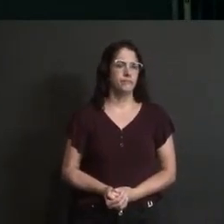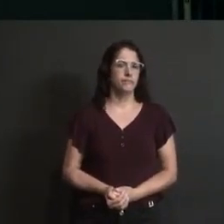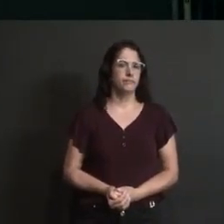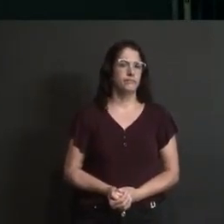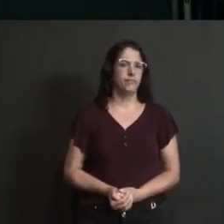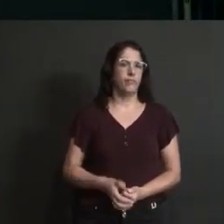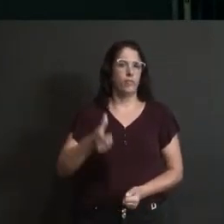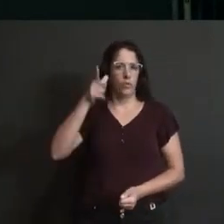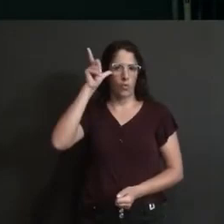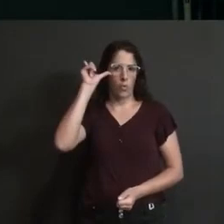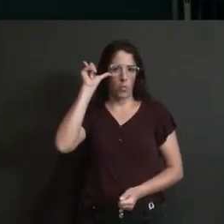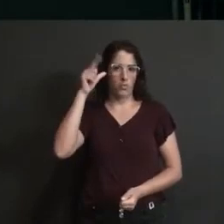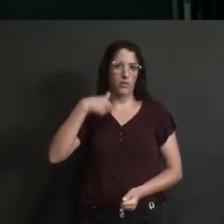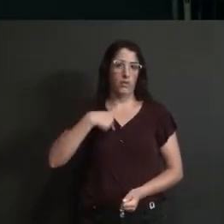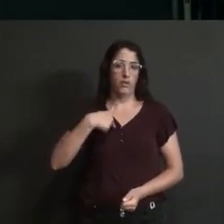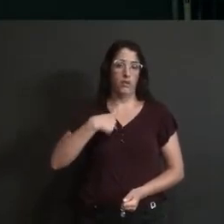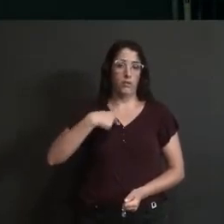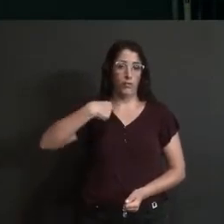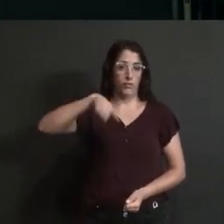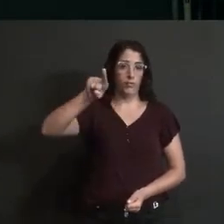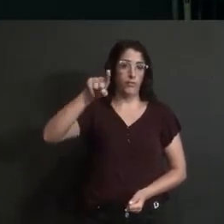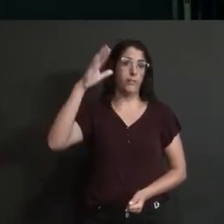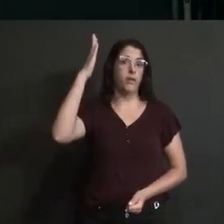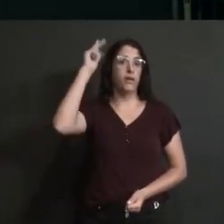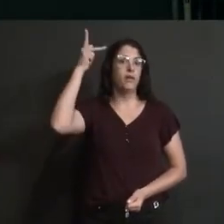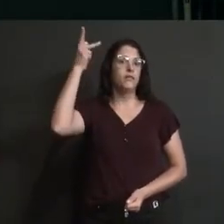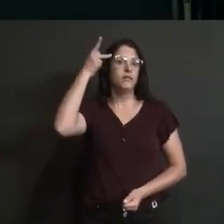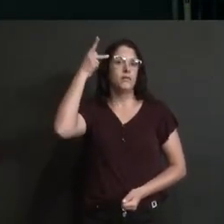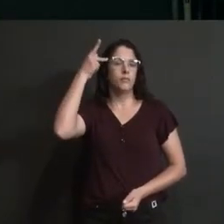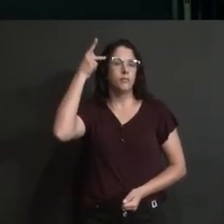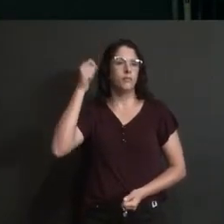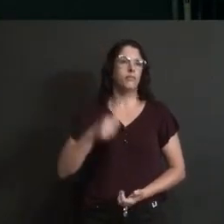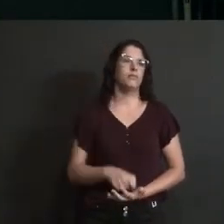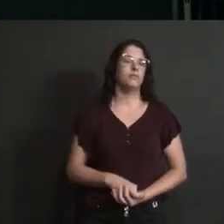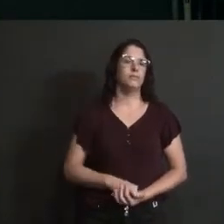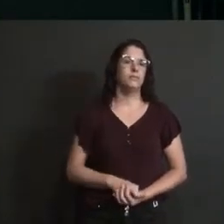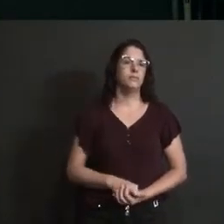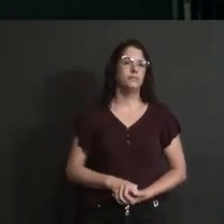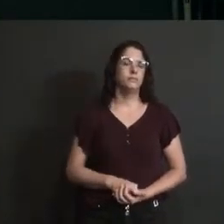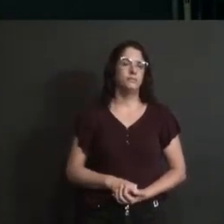Ontem eu fui para São Paulo, fui participar